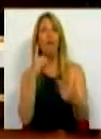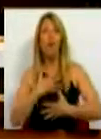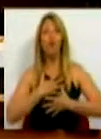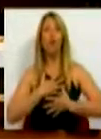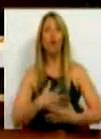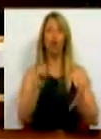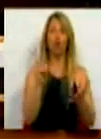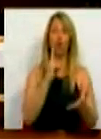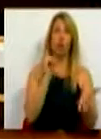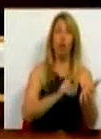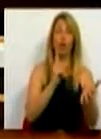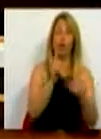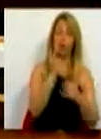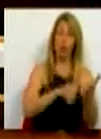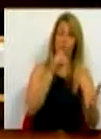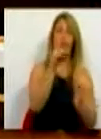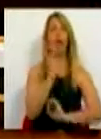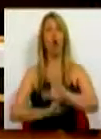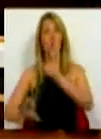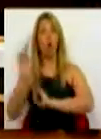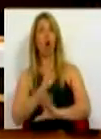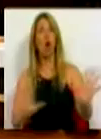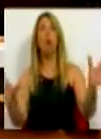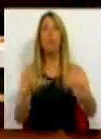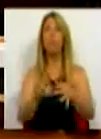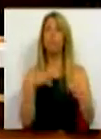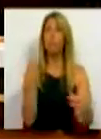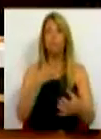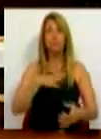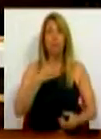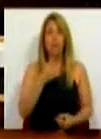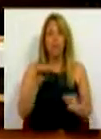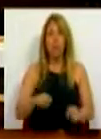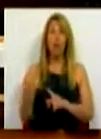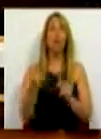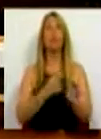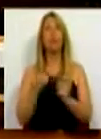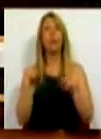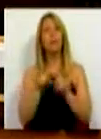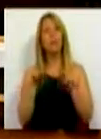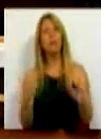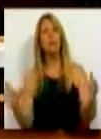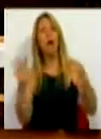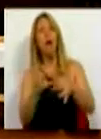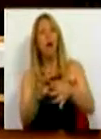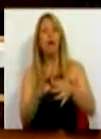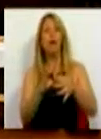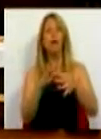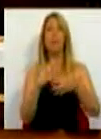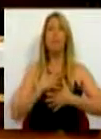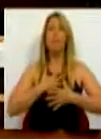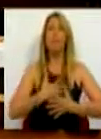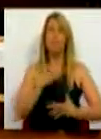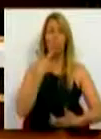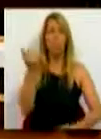Unidos, nós também queremos dizer neste debate que esse encontro de vontades não pode ser feito contra aquilo que é